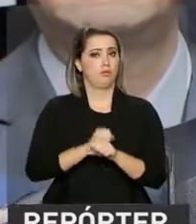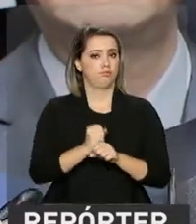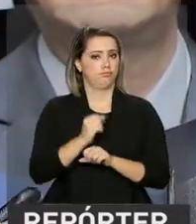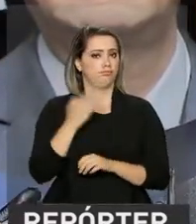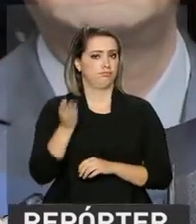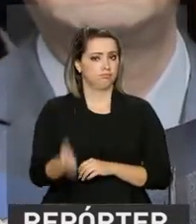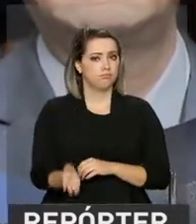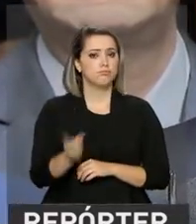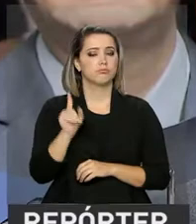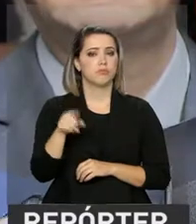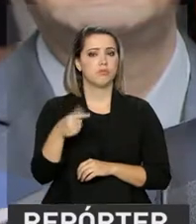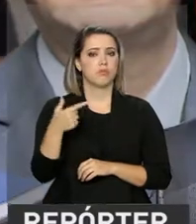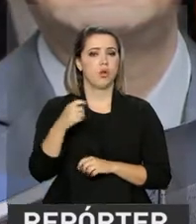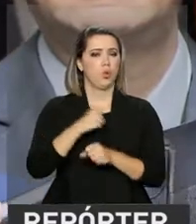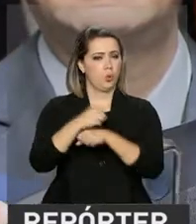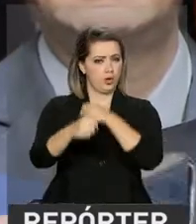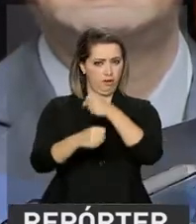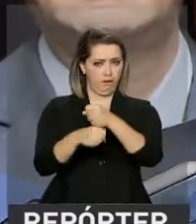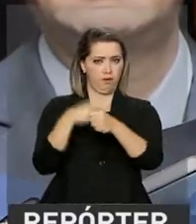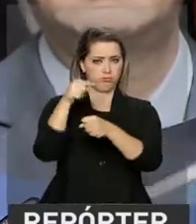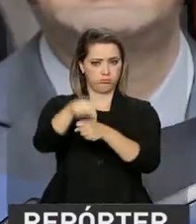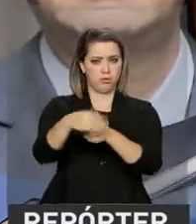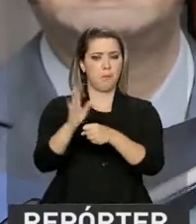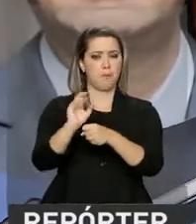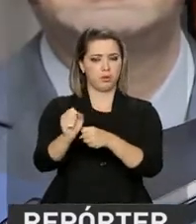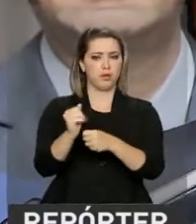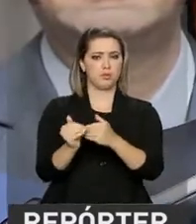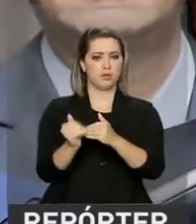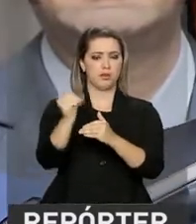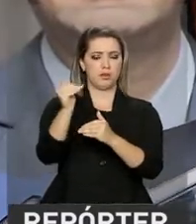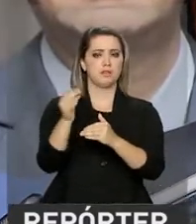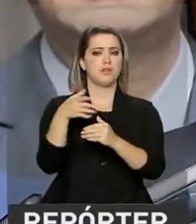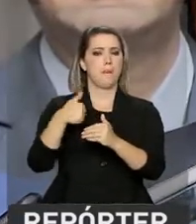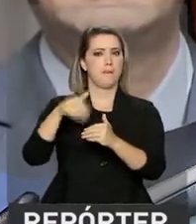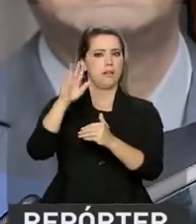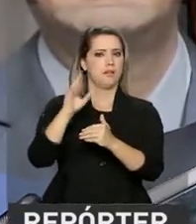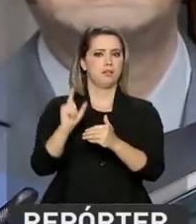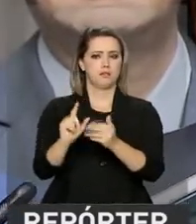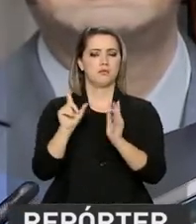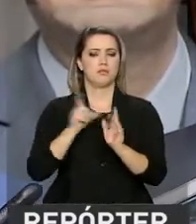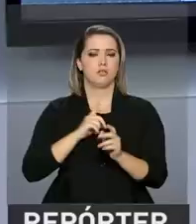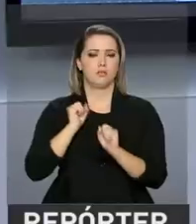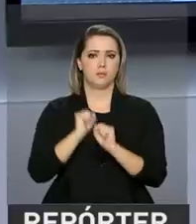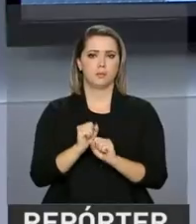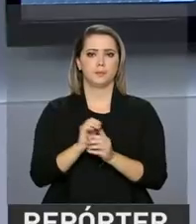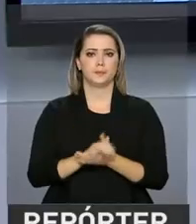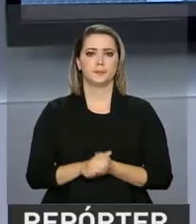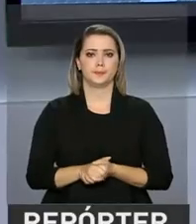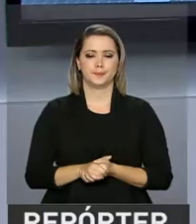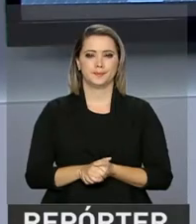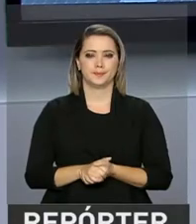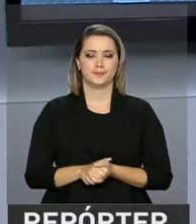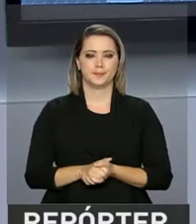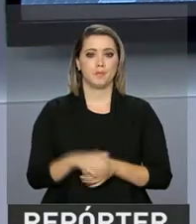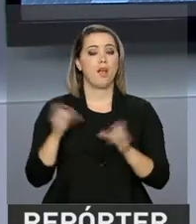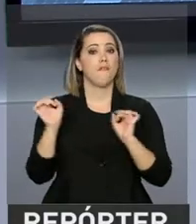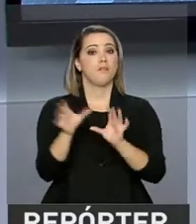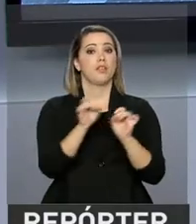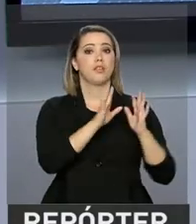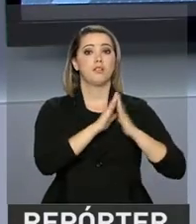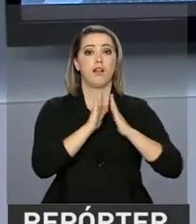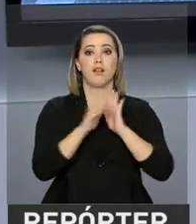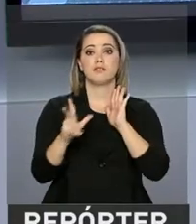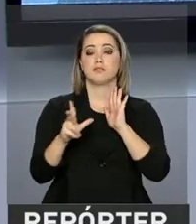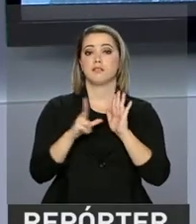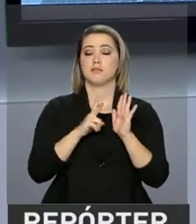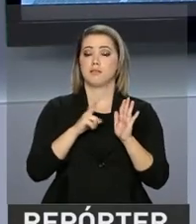em 2008 cresceu um pouco mais que tem muita capacidade ociosa na economia o feirão da casa própria